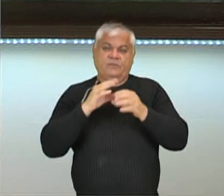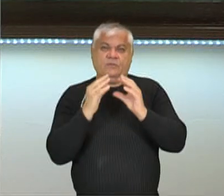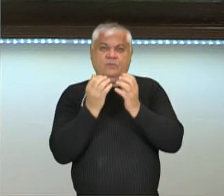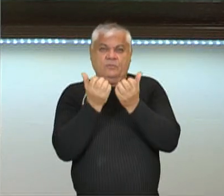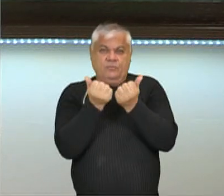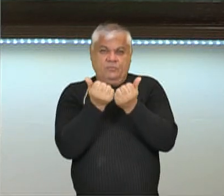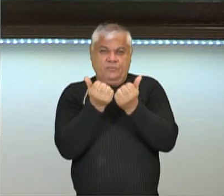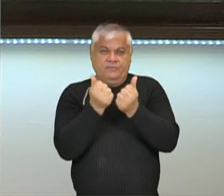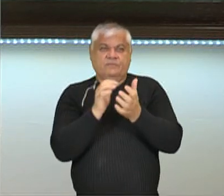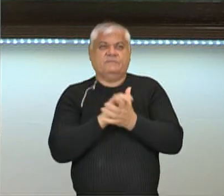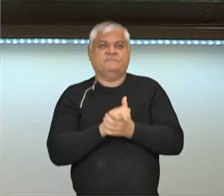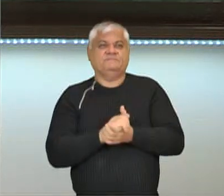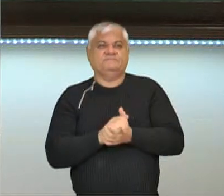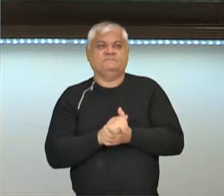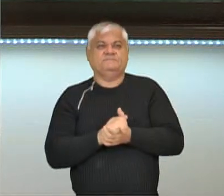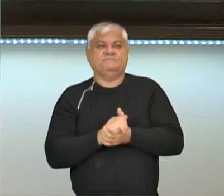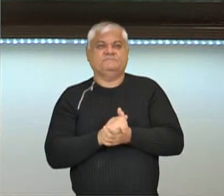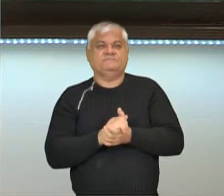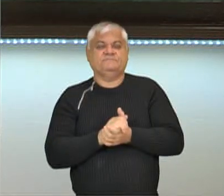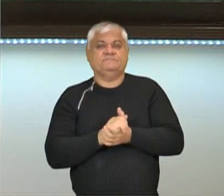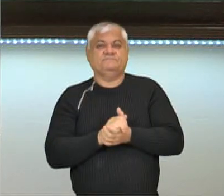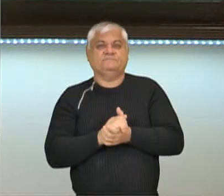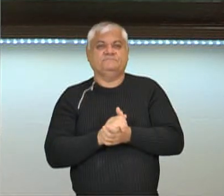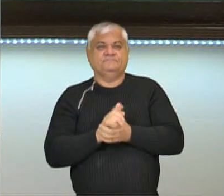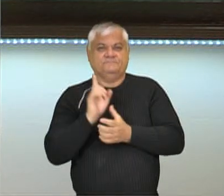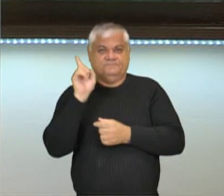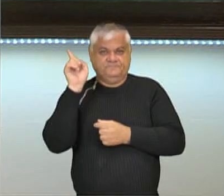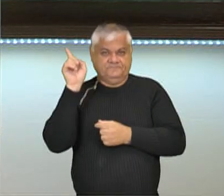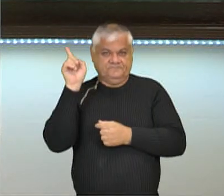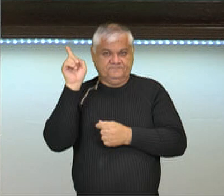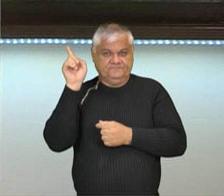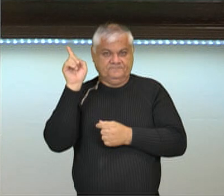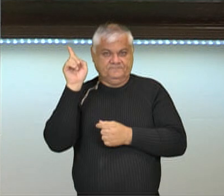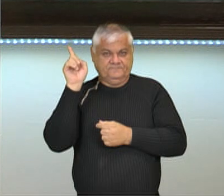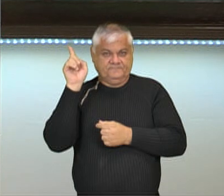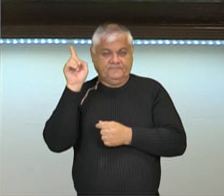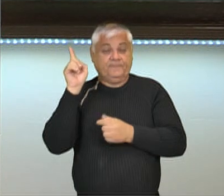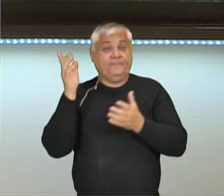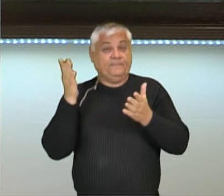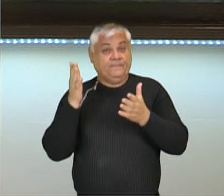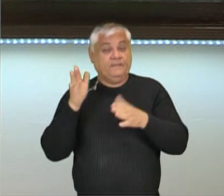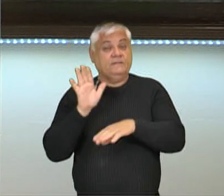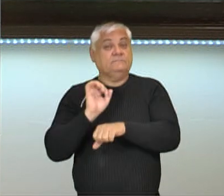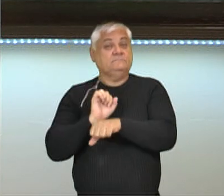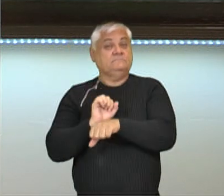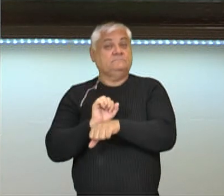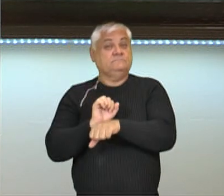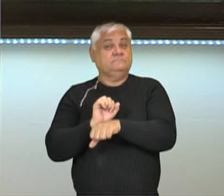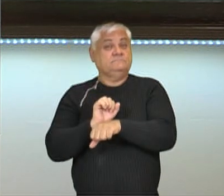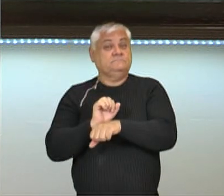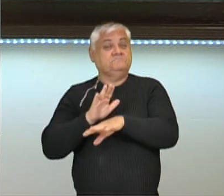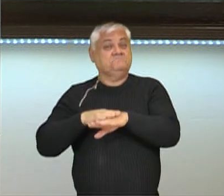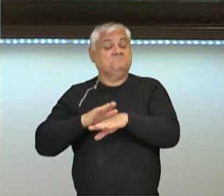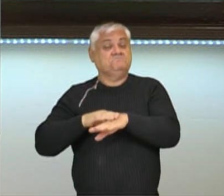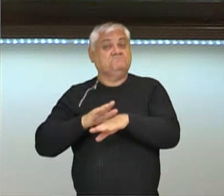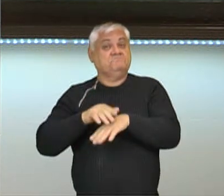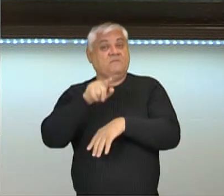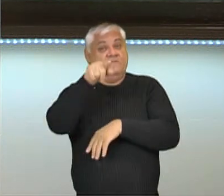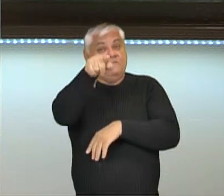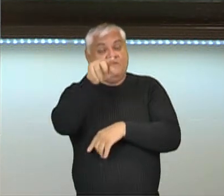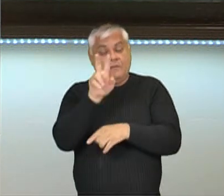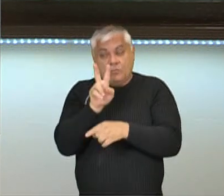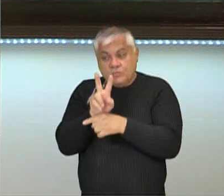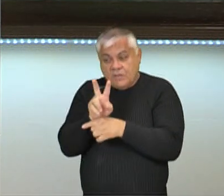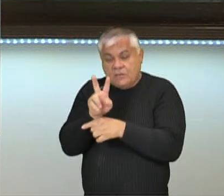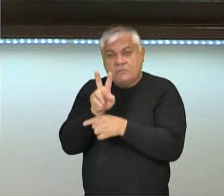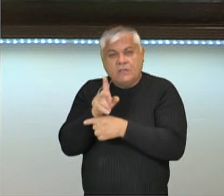umedecido. Muito bem. Então está aqui. Agora, a partir daí, é com você. Você vai cuidar,